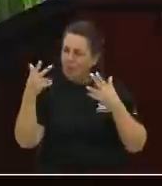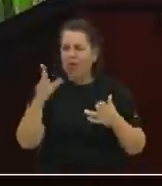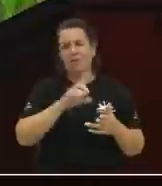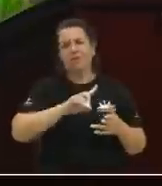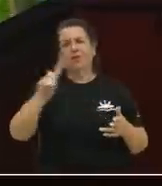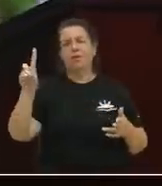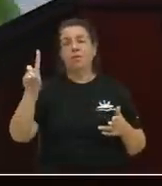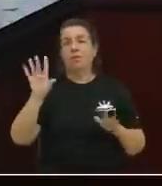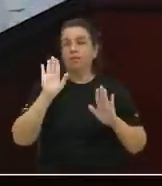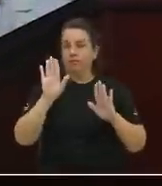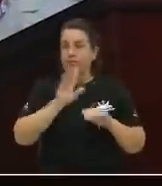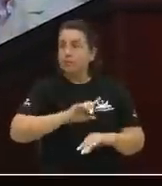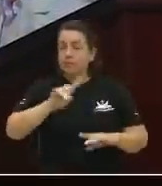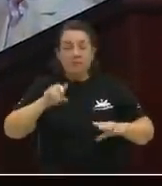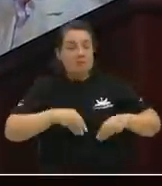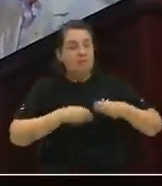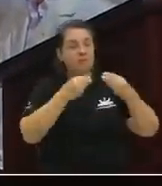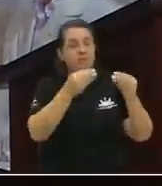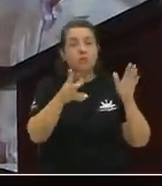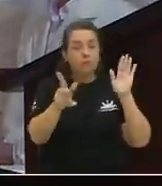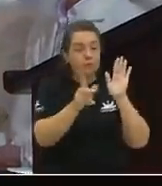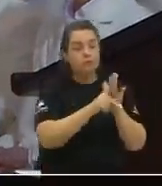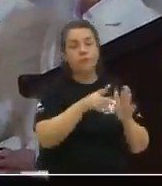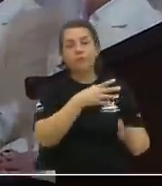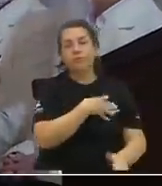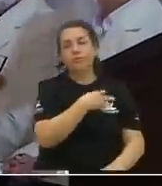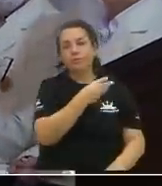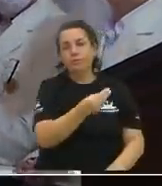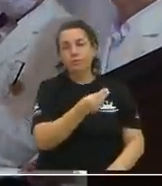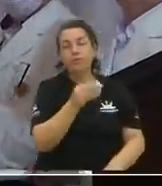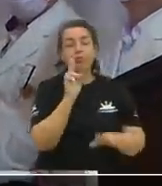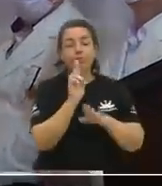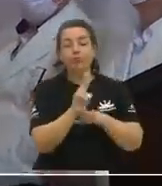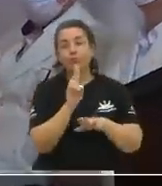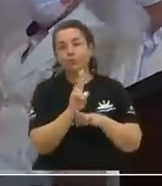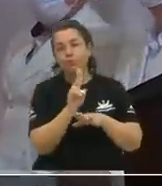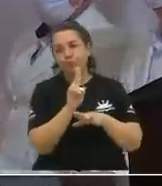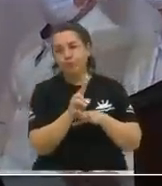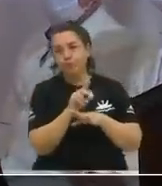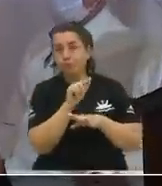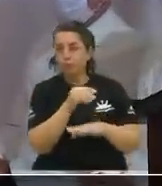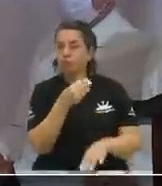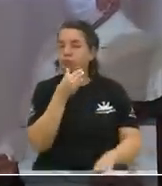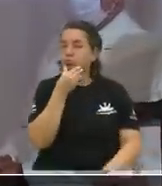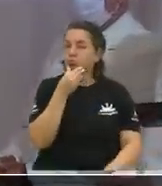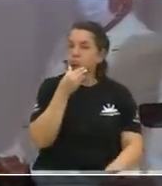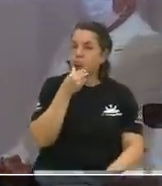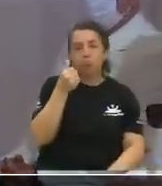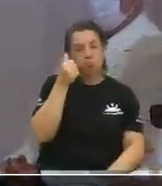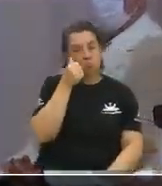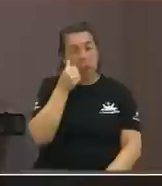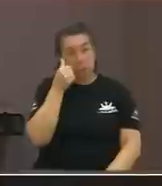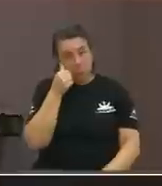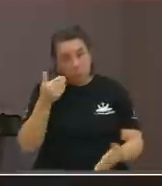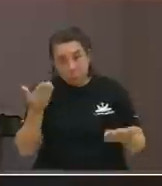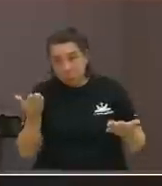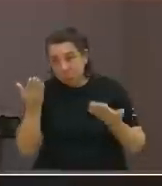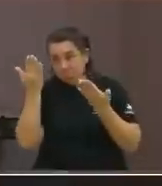entregou seu próprio filho aos cuidados de um homem e de uma mulher?